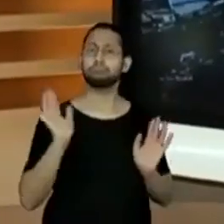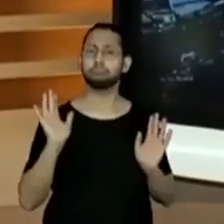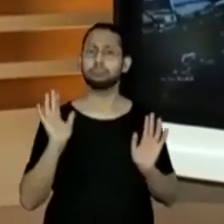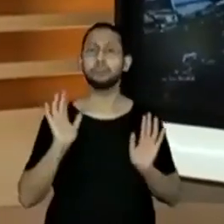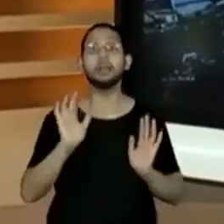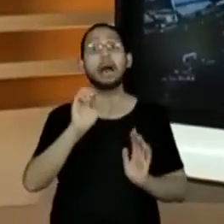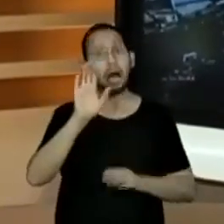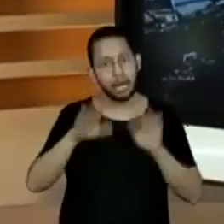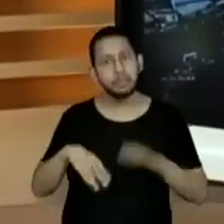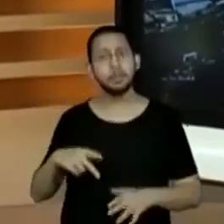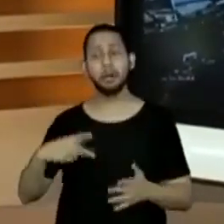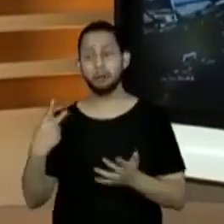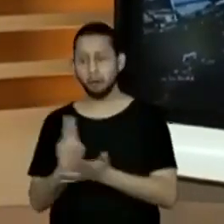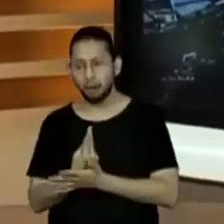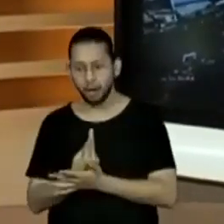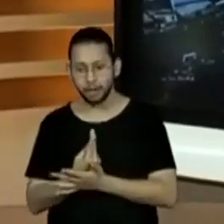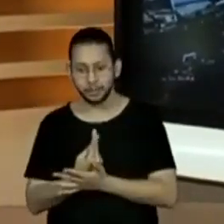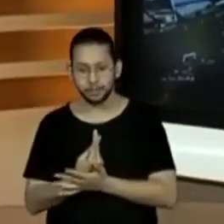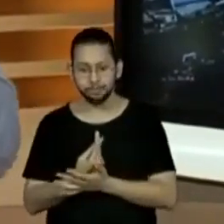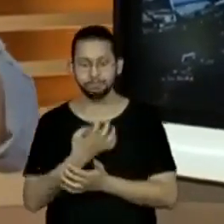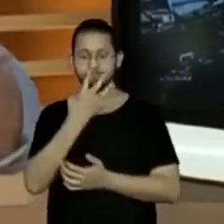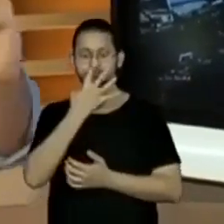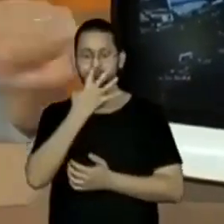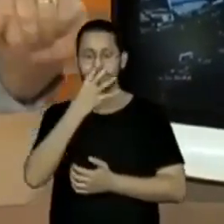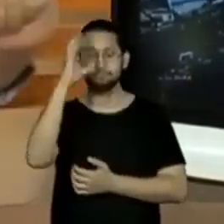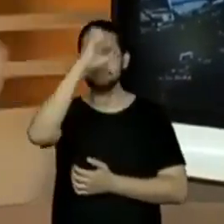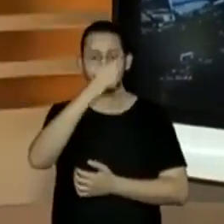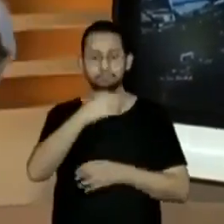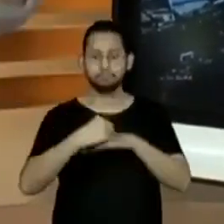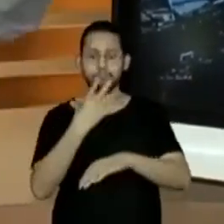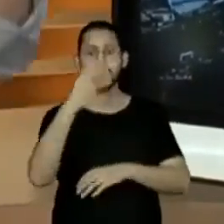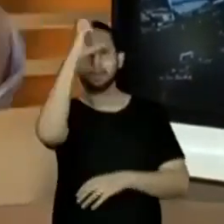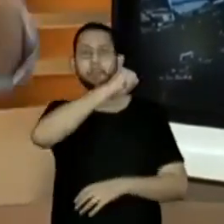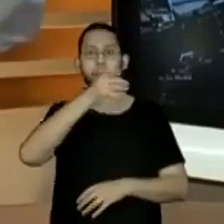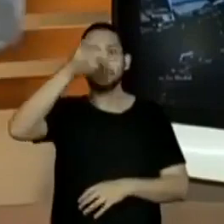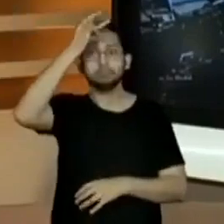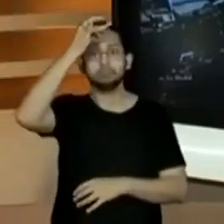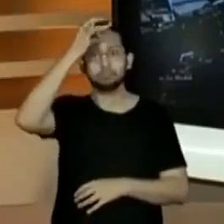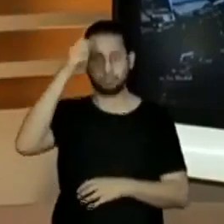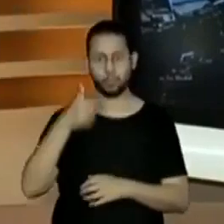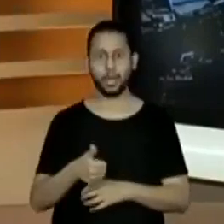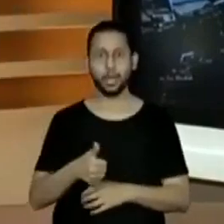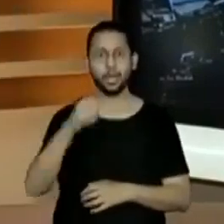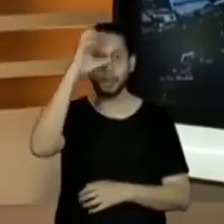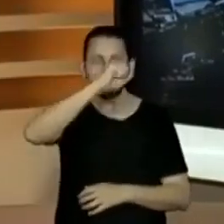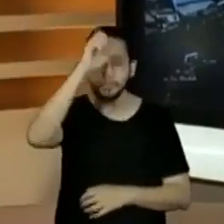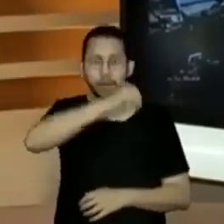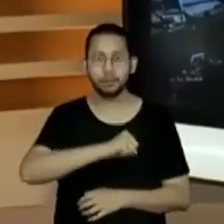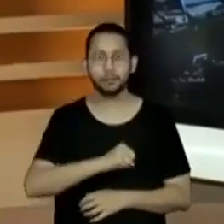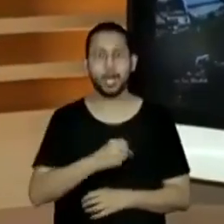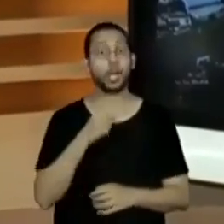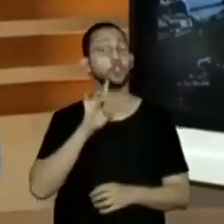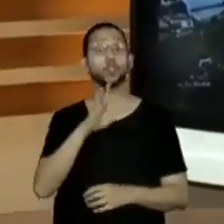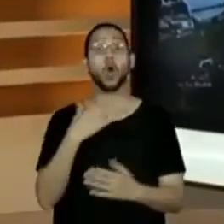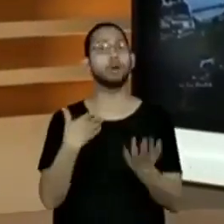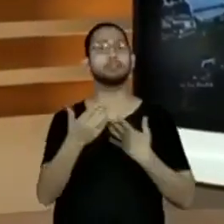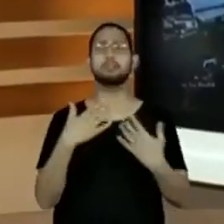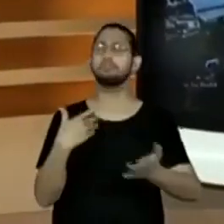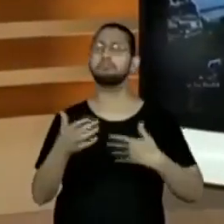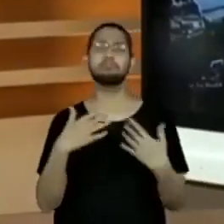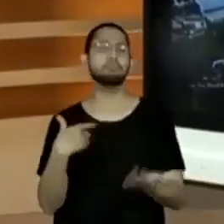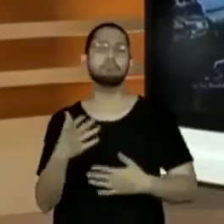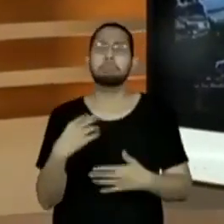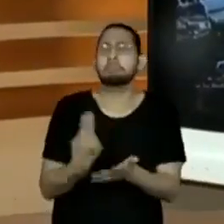só aprende errando. Ninguém aqui está preocupado se você vai acertar e se você vai errar. A gente está interagindo. Tudo bem? Então